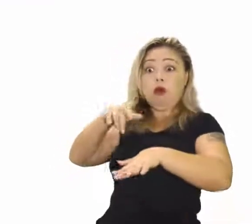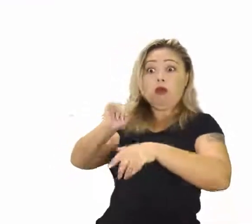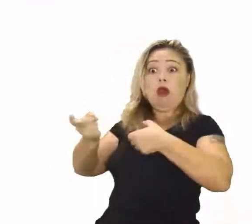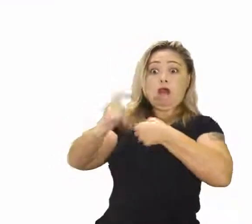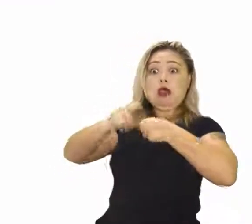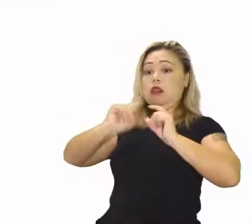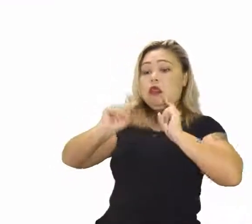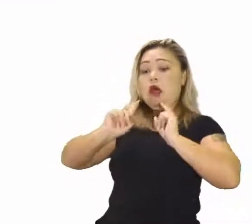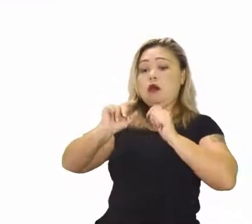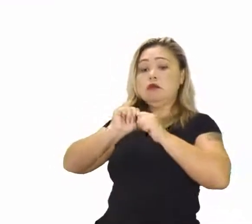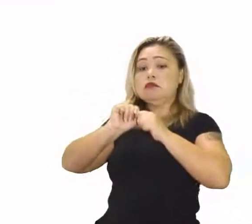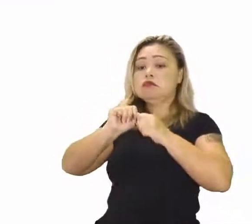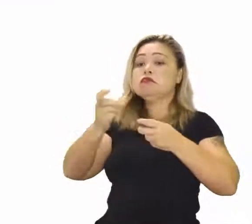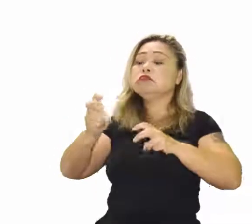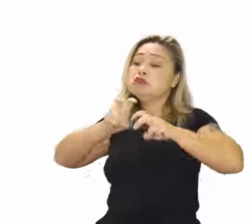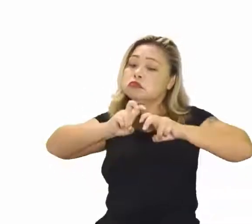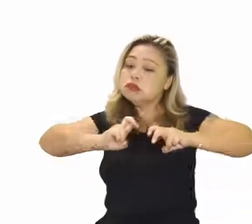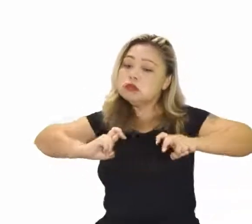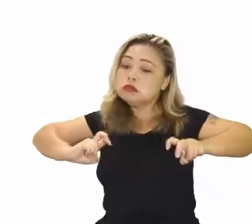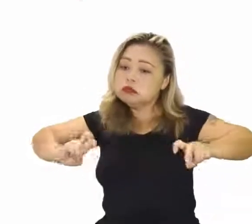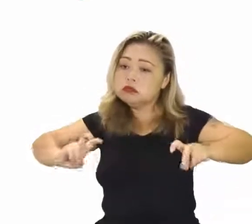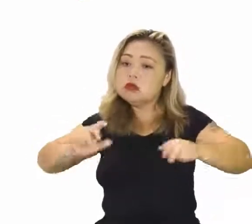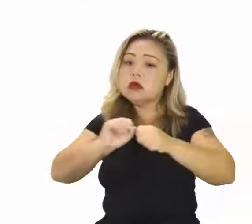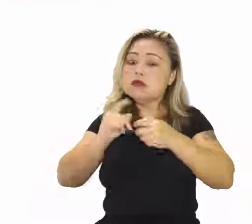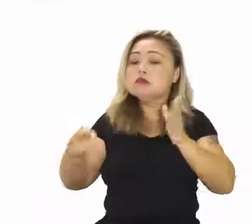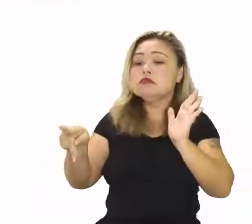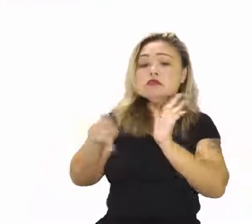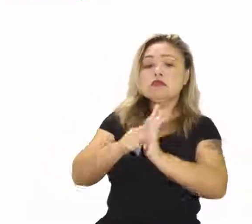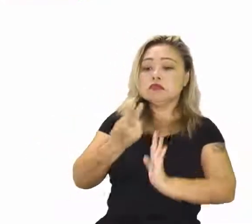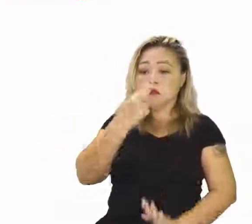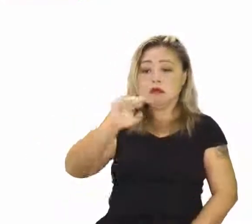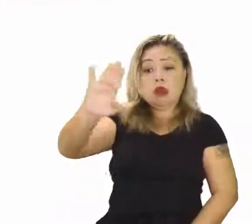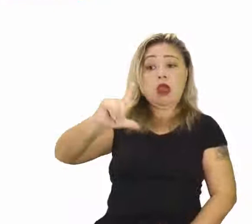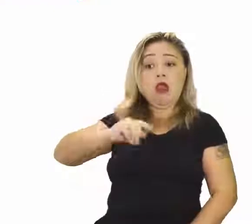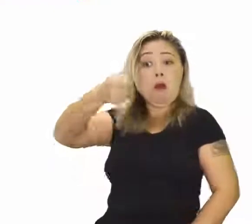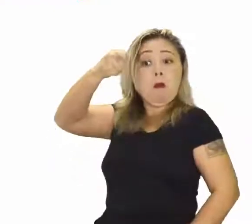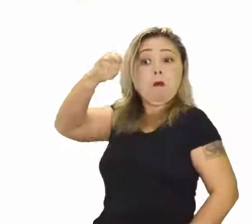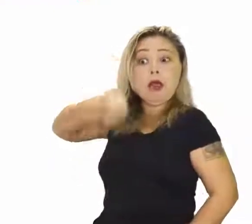Tribunais militares nazistas obrigavam a população a lutar.